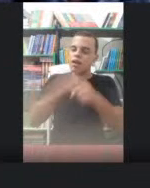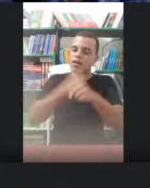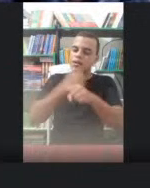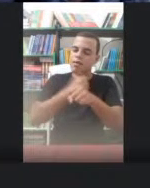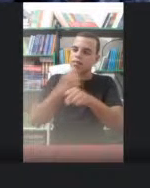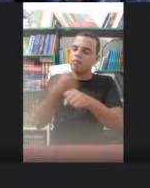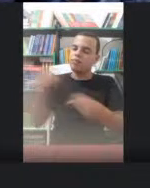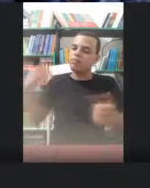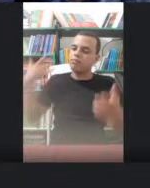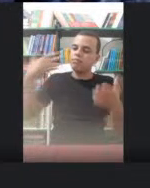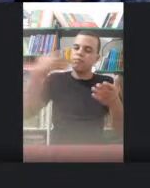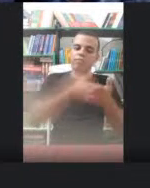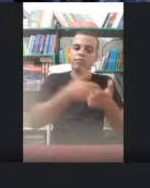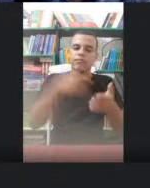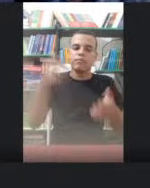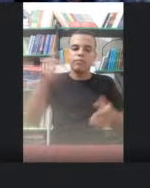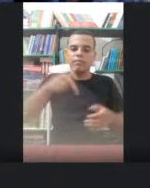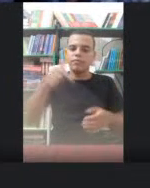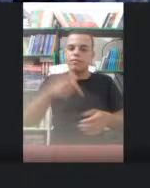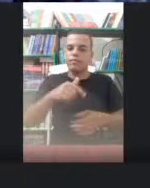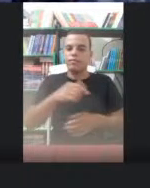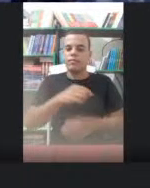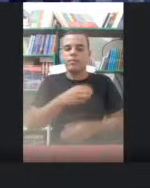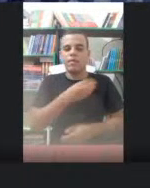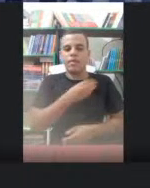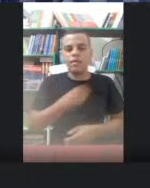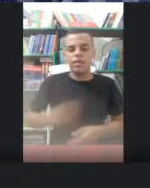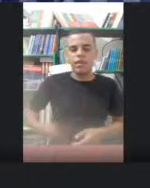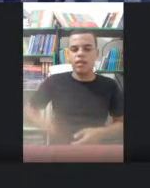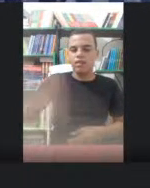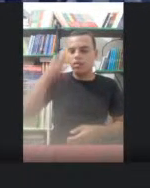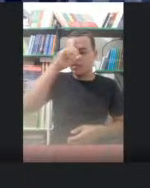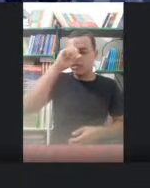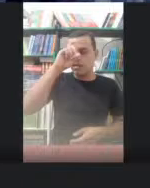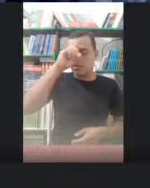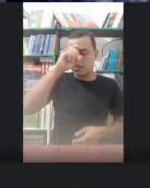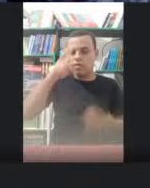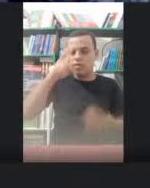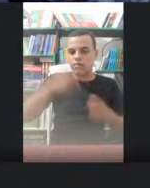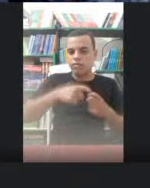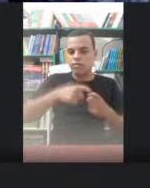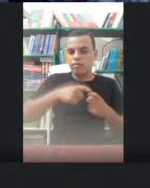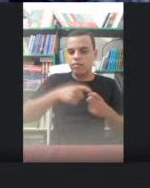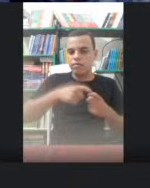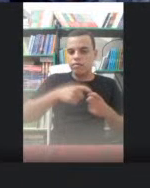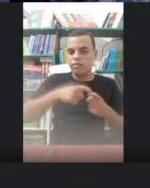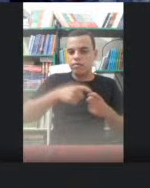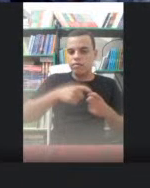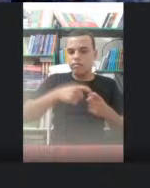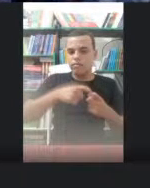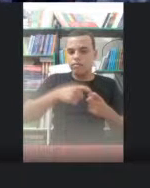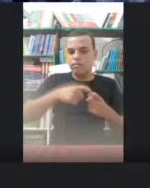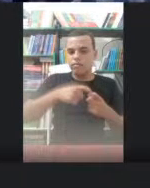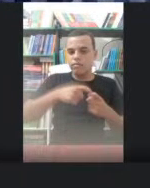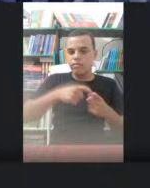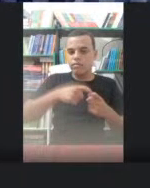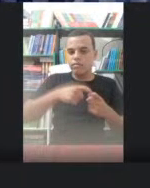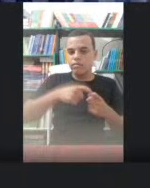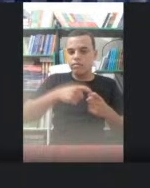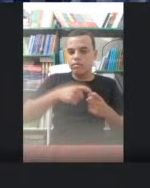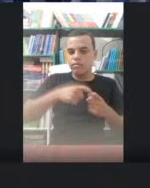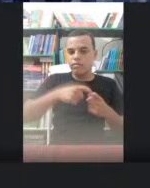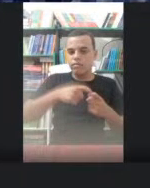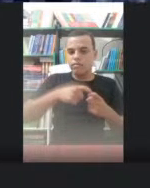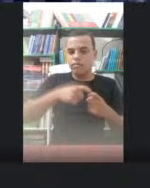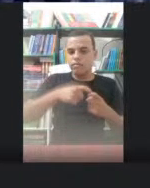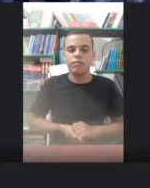portarias do Conselho Federal de Medicina, publicações e incentivos do Conselho Federal de Farmácia. A gente vem tendo